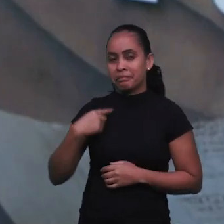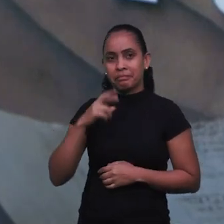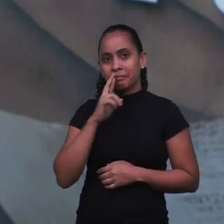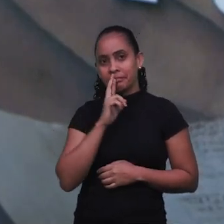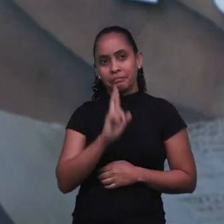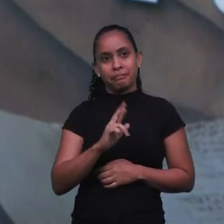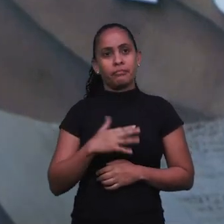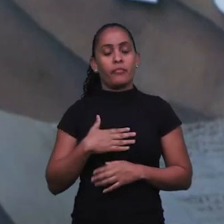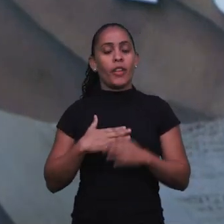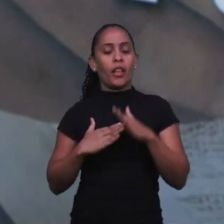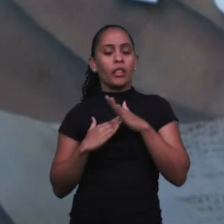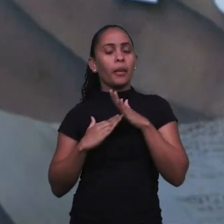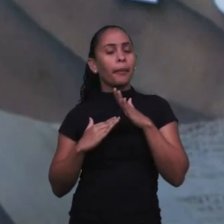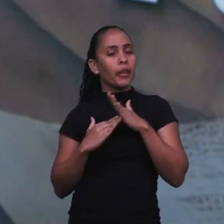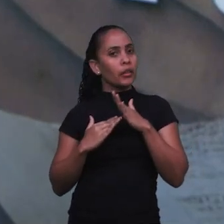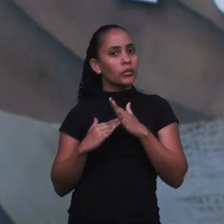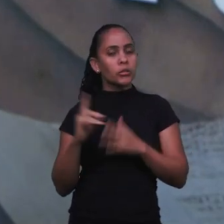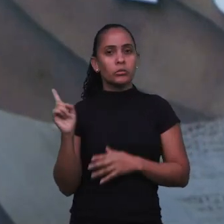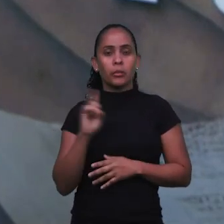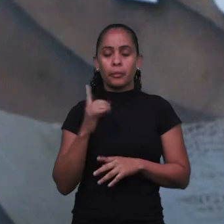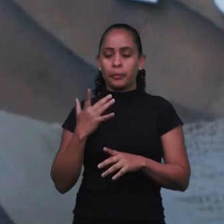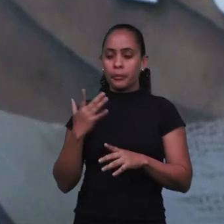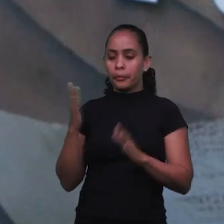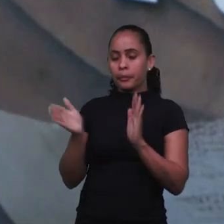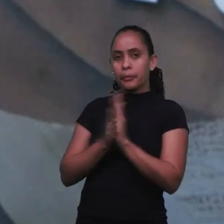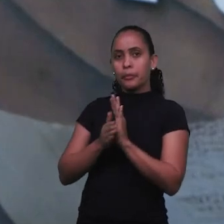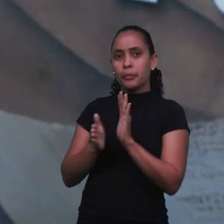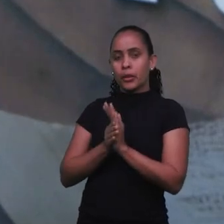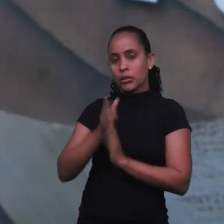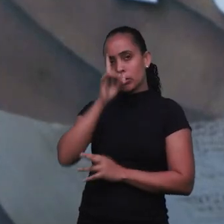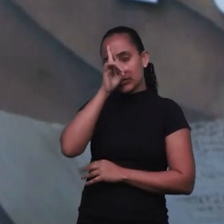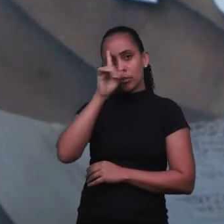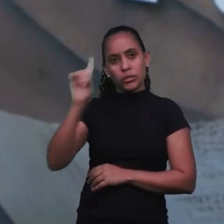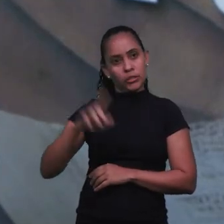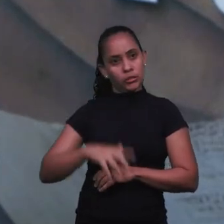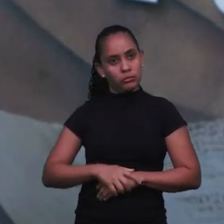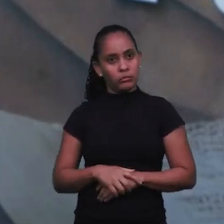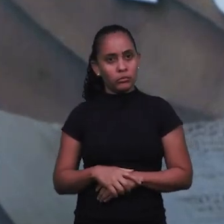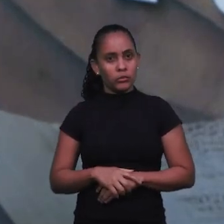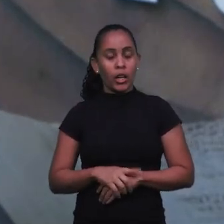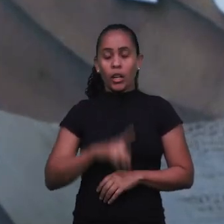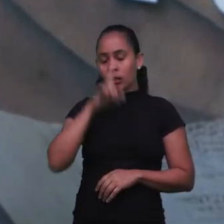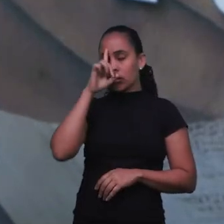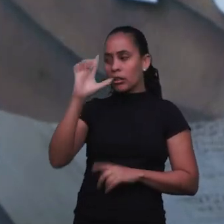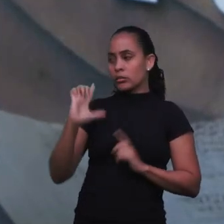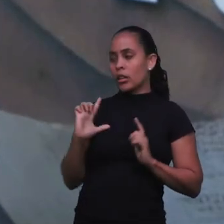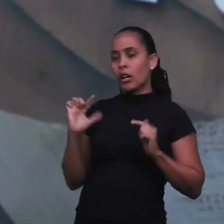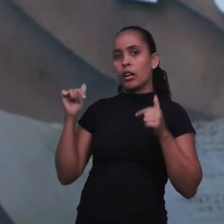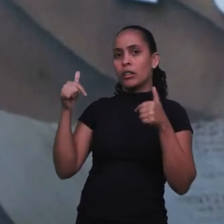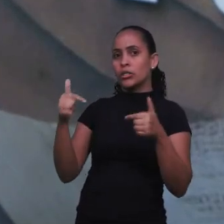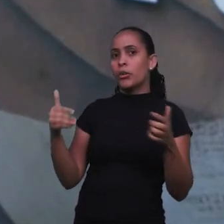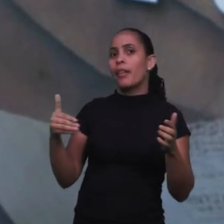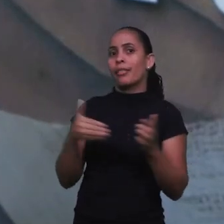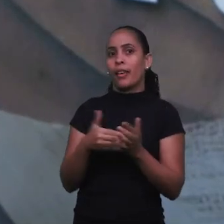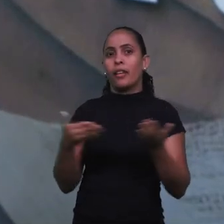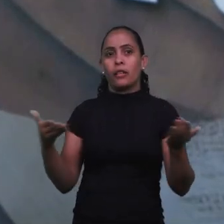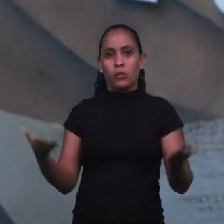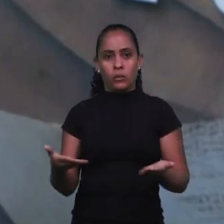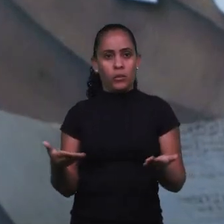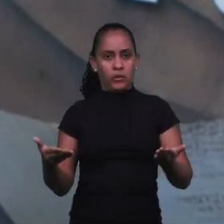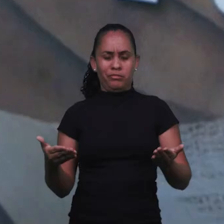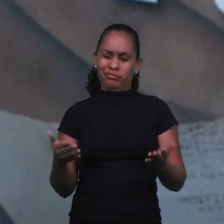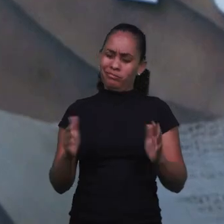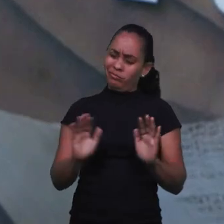colocar limites no projeto de Deus. Não, Deus agiu até aqui desse jeito,